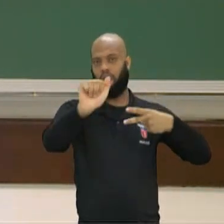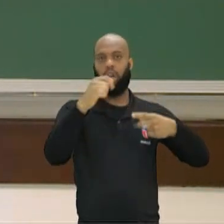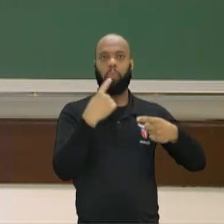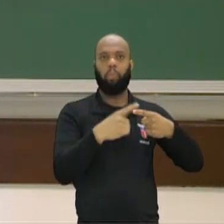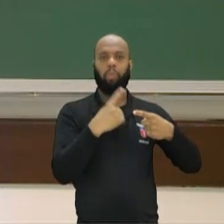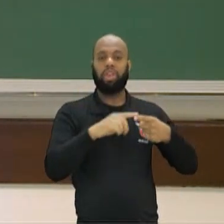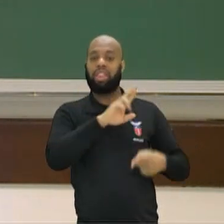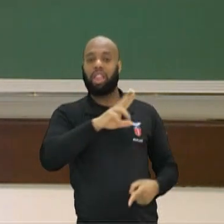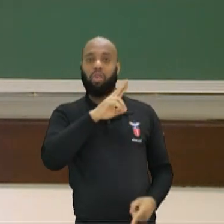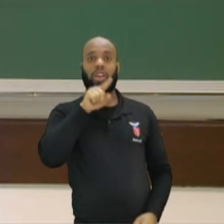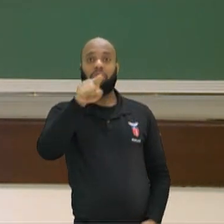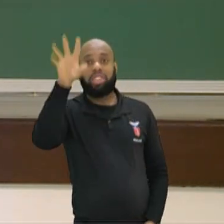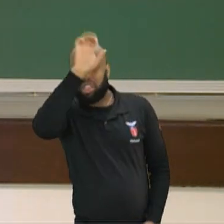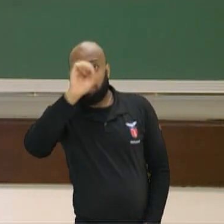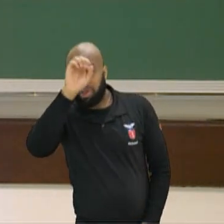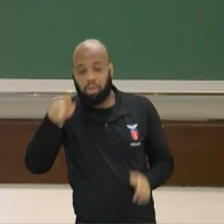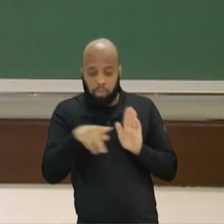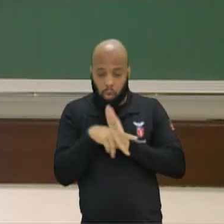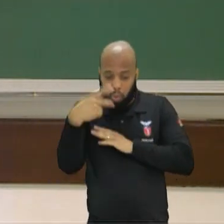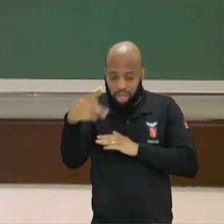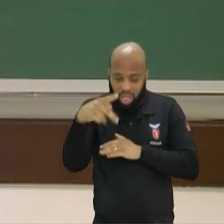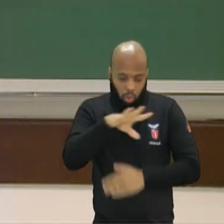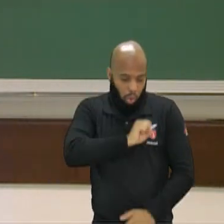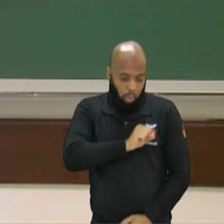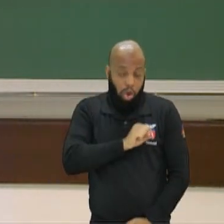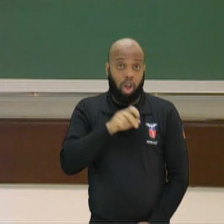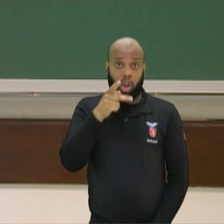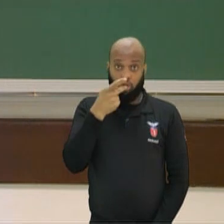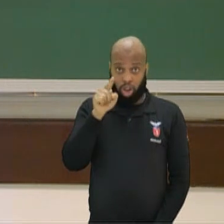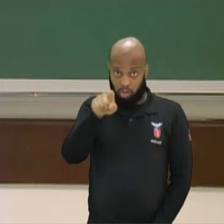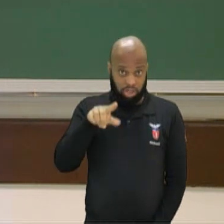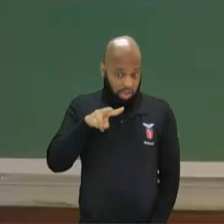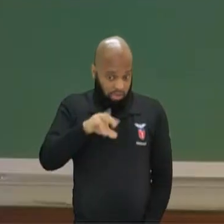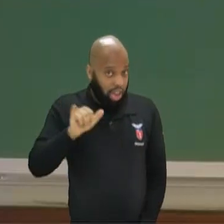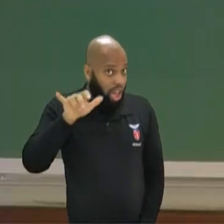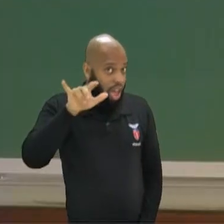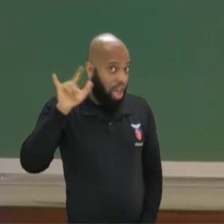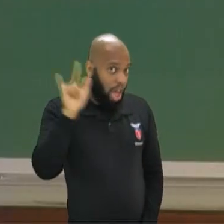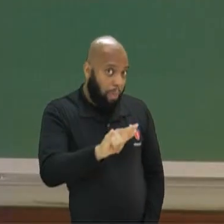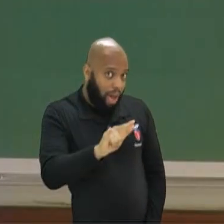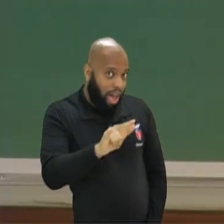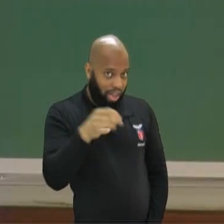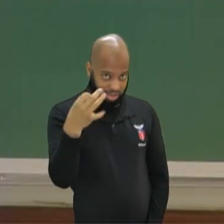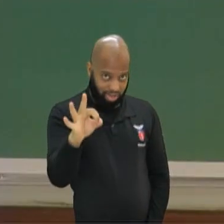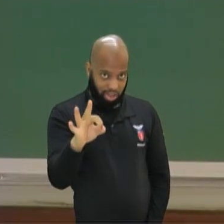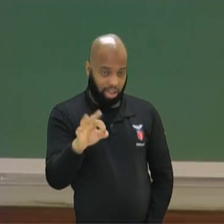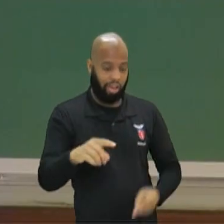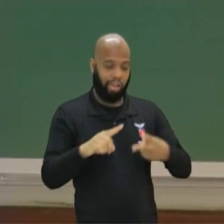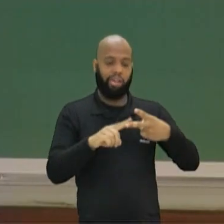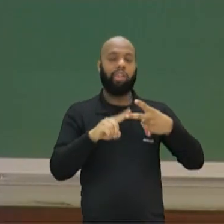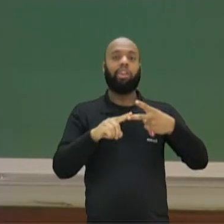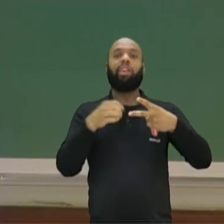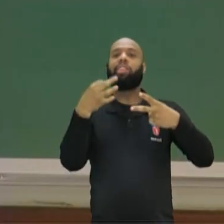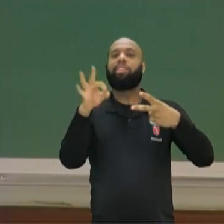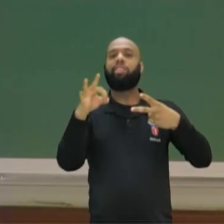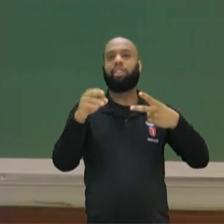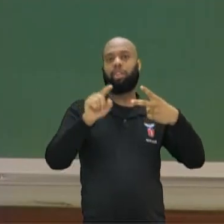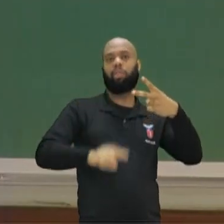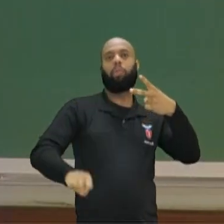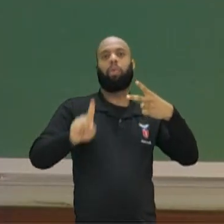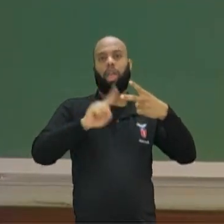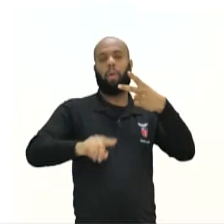diz que é para você aprender alguma coisa do seu amor. Fala para você amar, beleza? Então a alternativa correta seria a letra